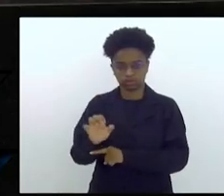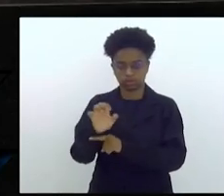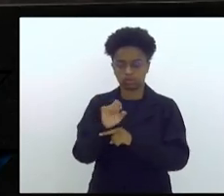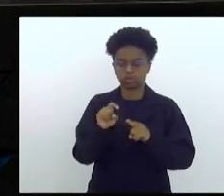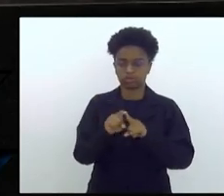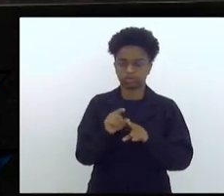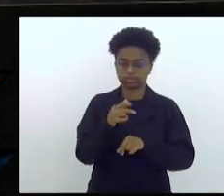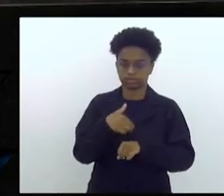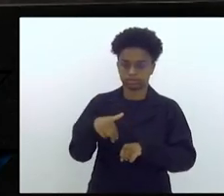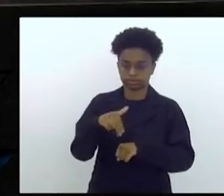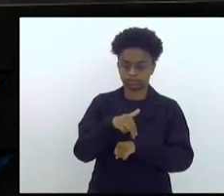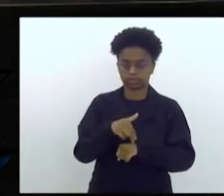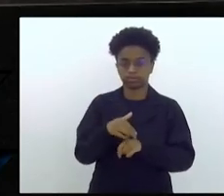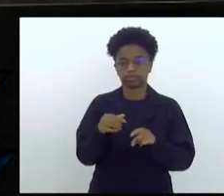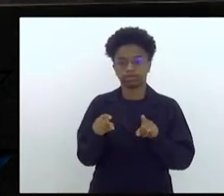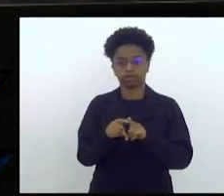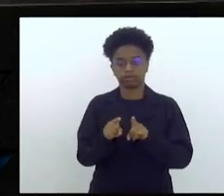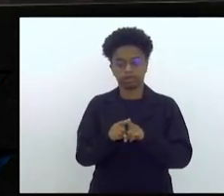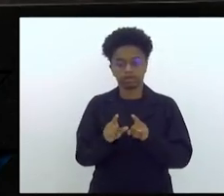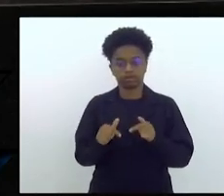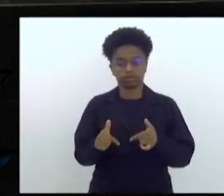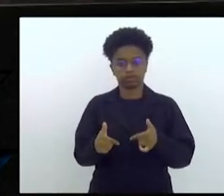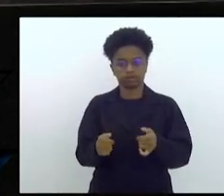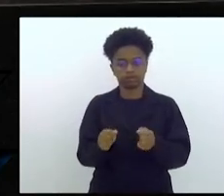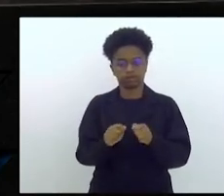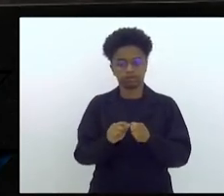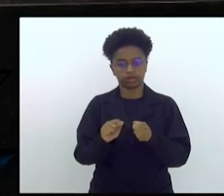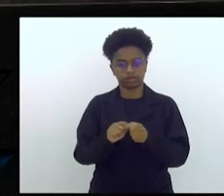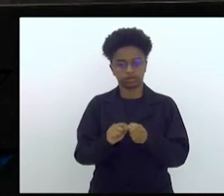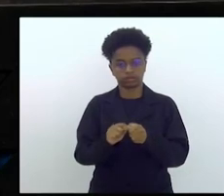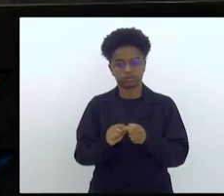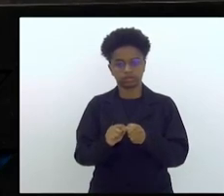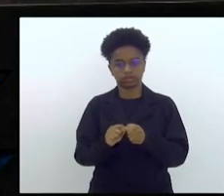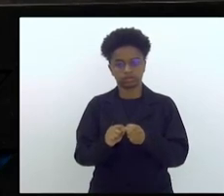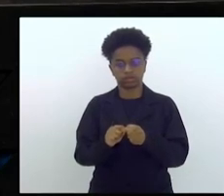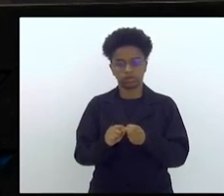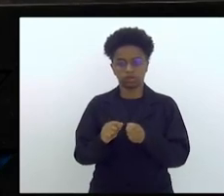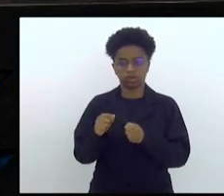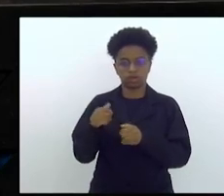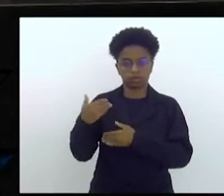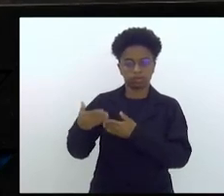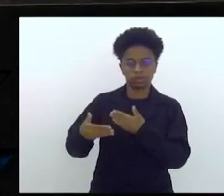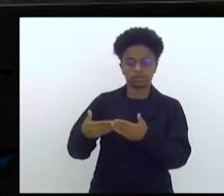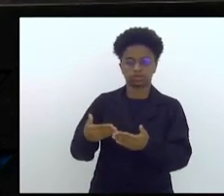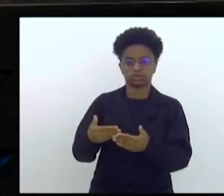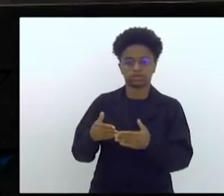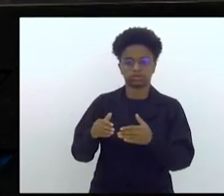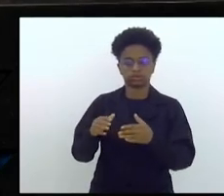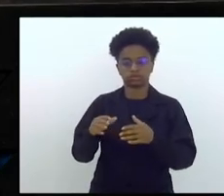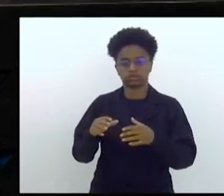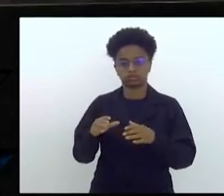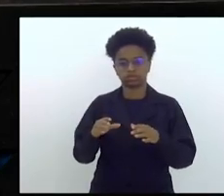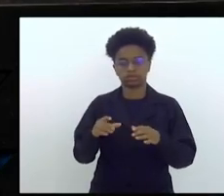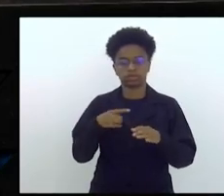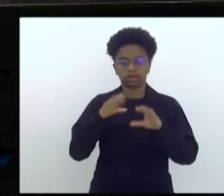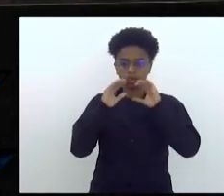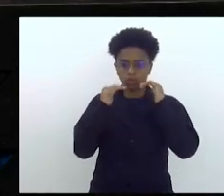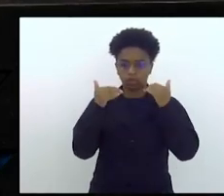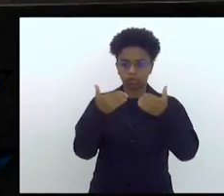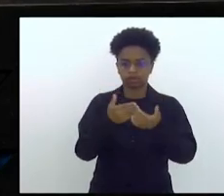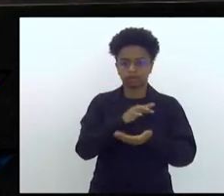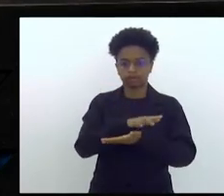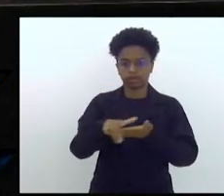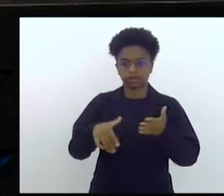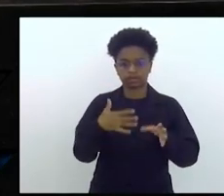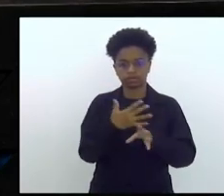nacionais e está fazendo uma um processo congresso ao nos diversos municípios do